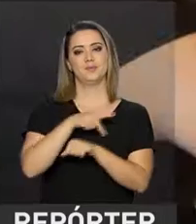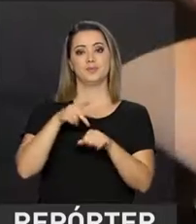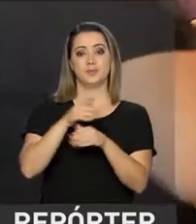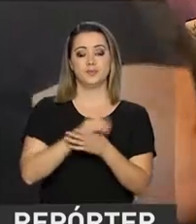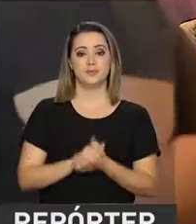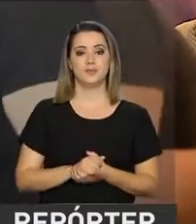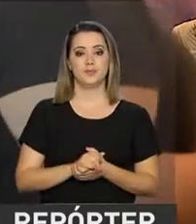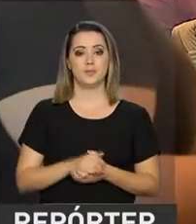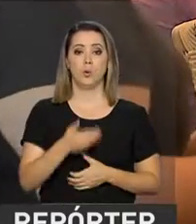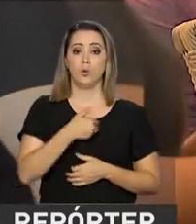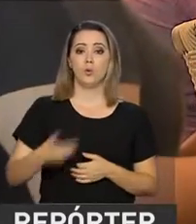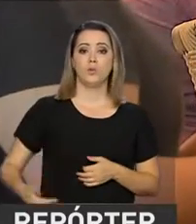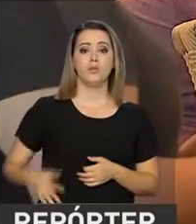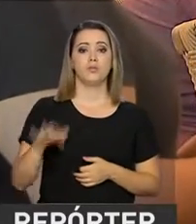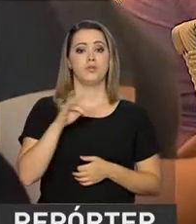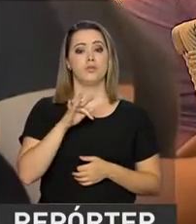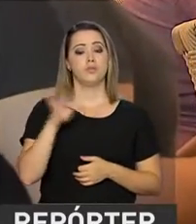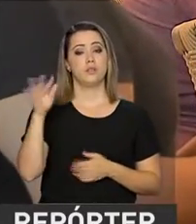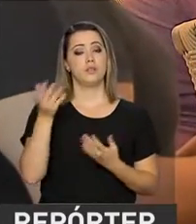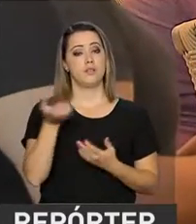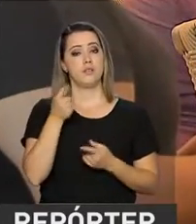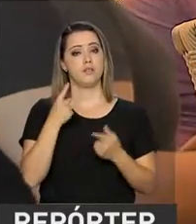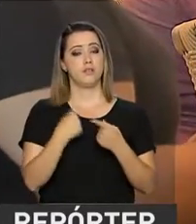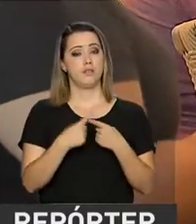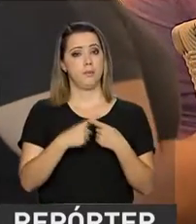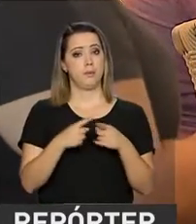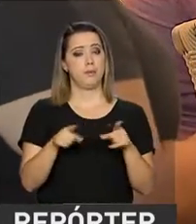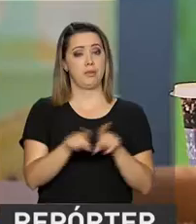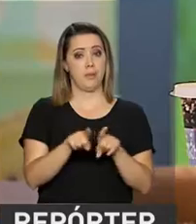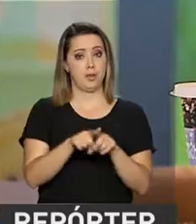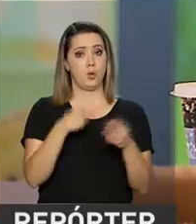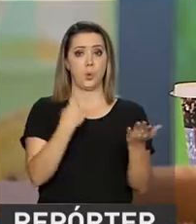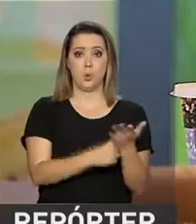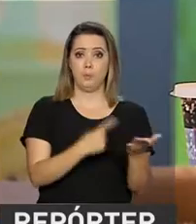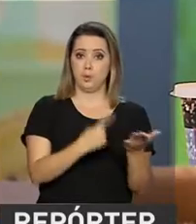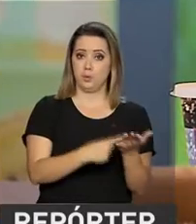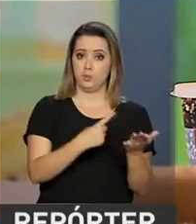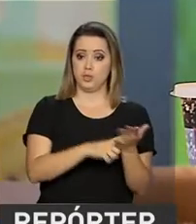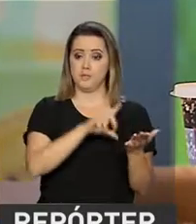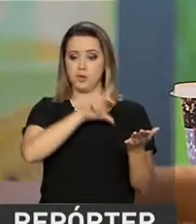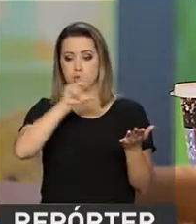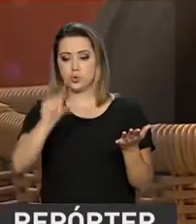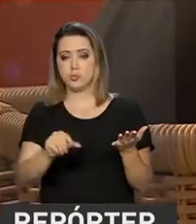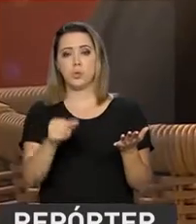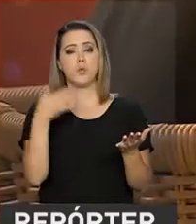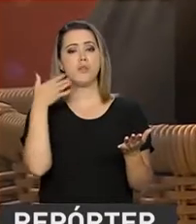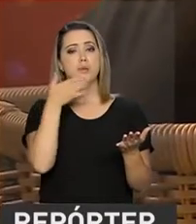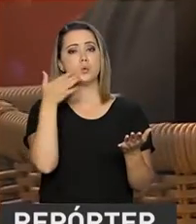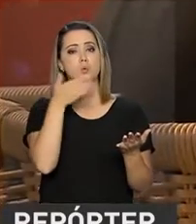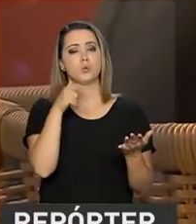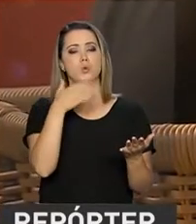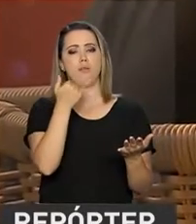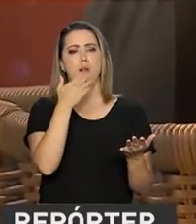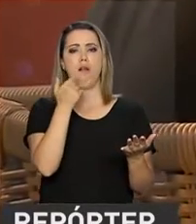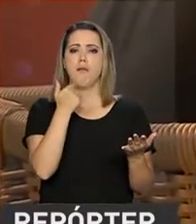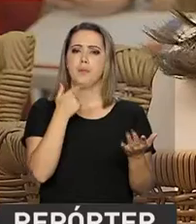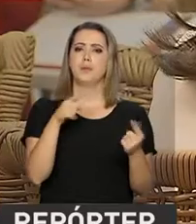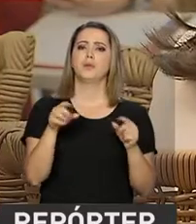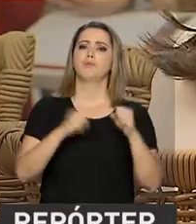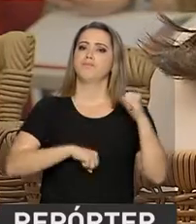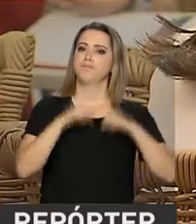o governo pretende ainda assinar o acordo com a indústria para reduzir a quantidade de açúcar em alimentos processados